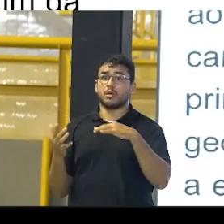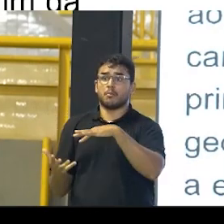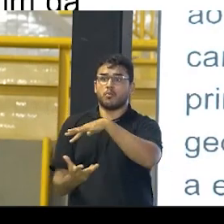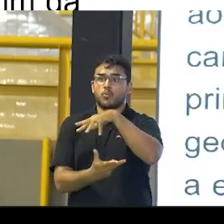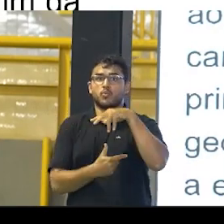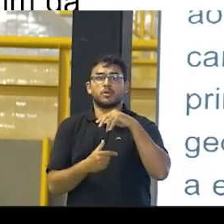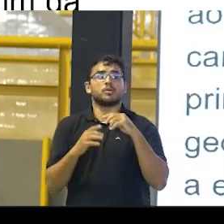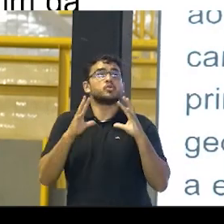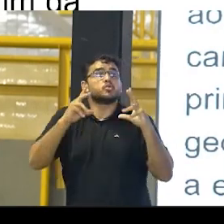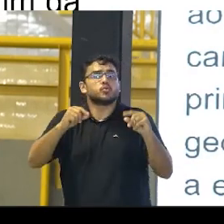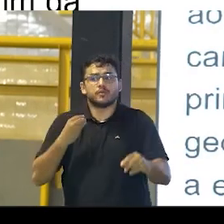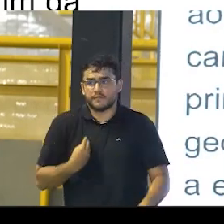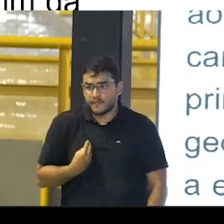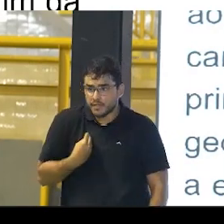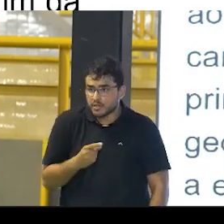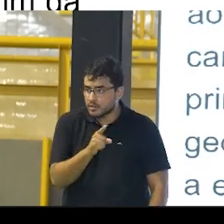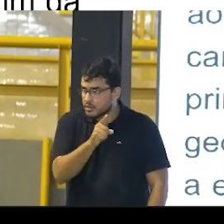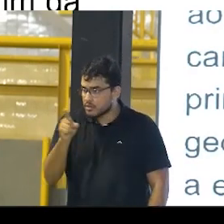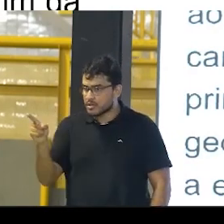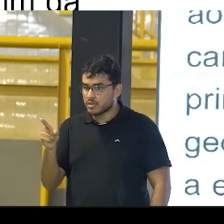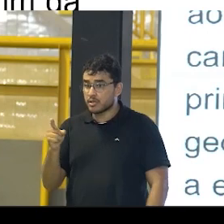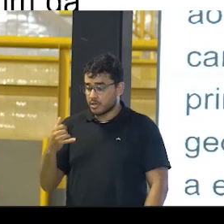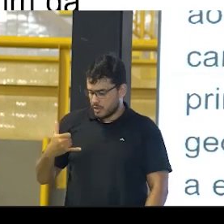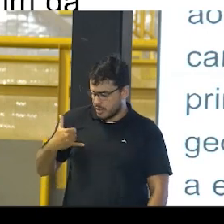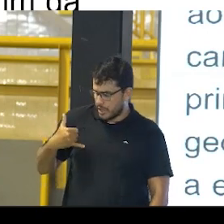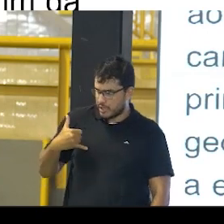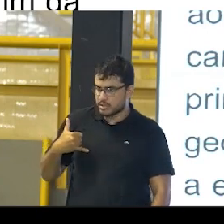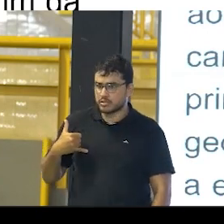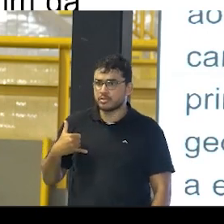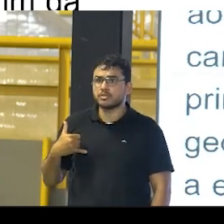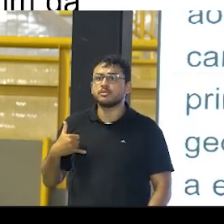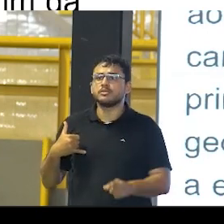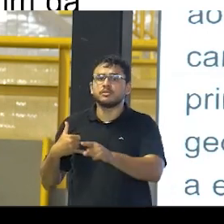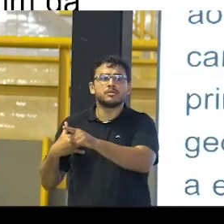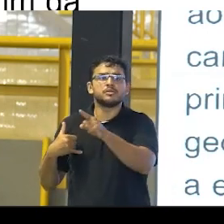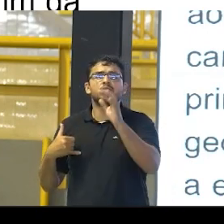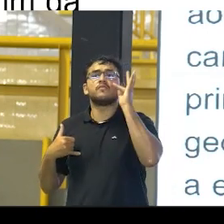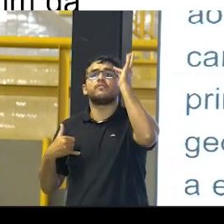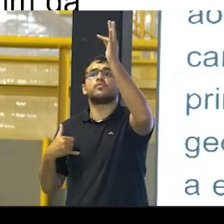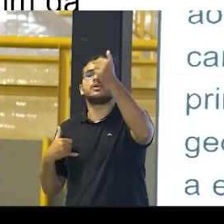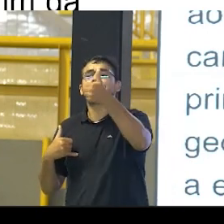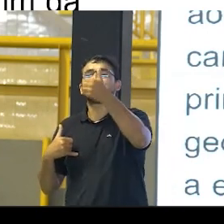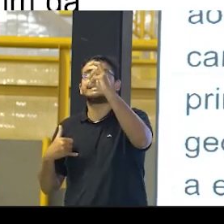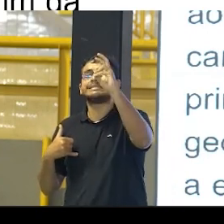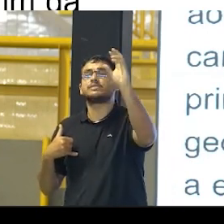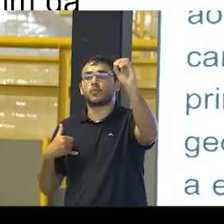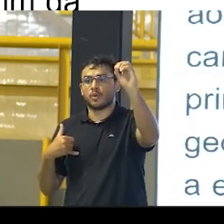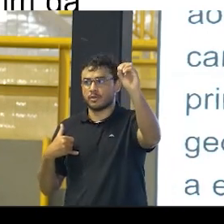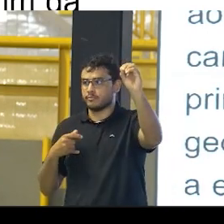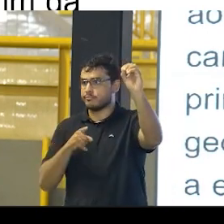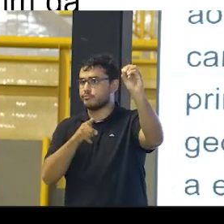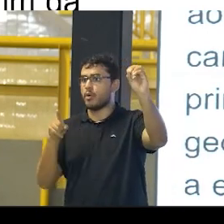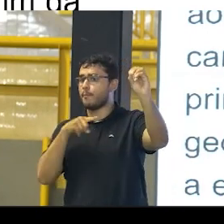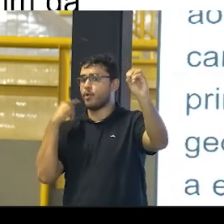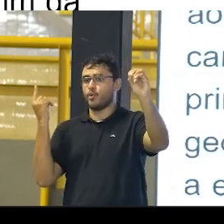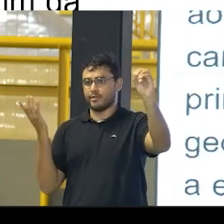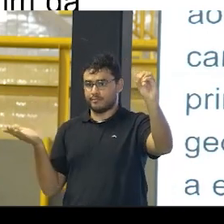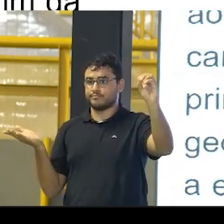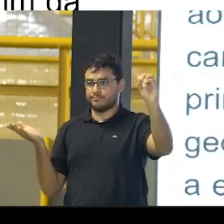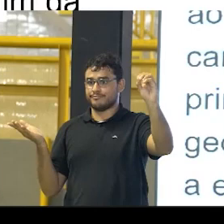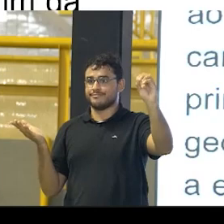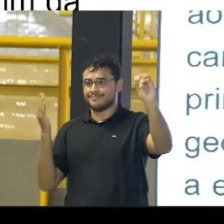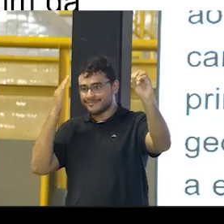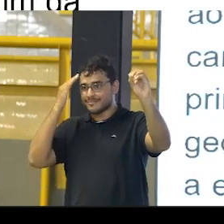aqui. Lembra, daqui a 150 anos, ninguém que está aqui vai estar presente, por mais que a gente goste da